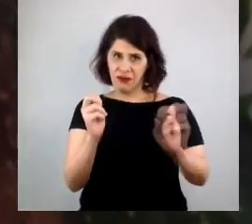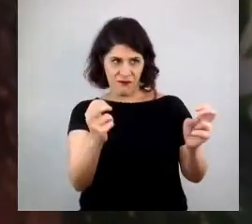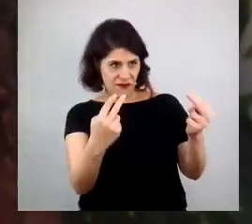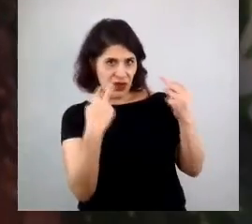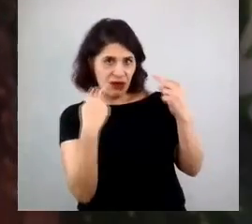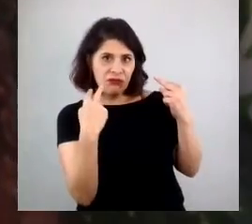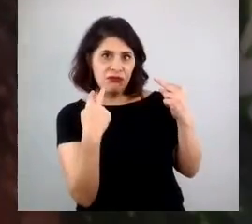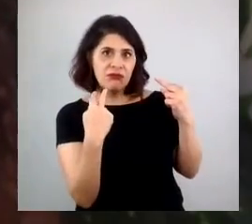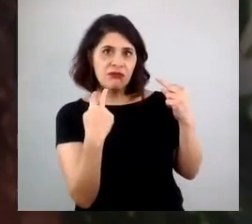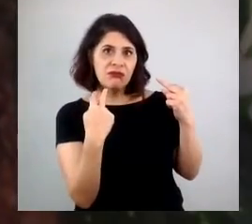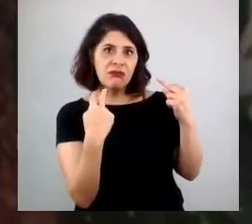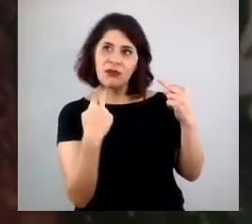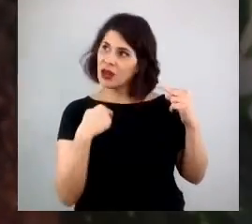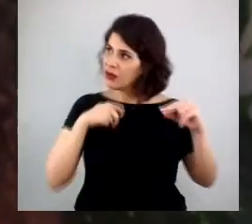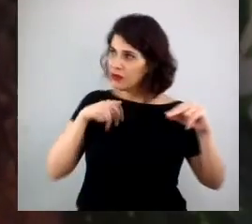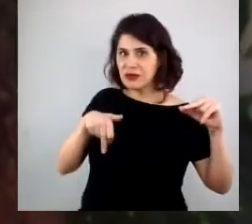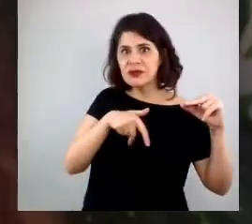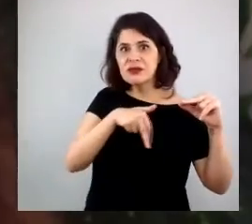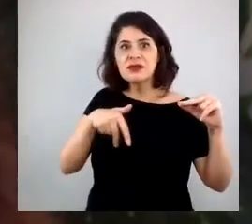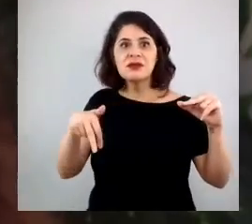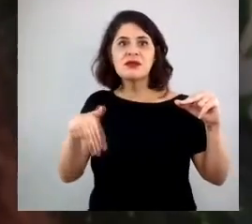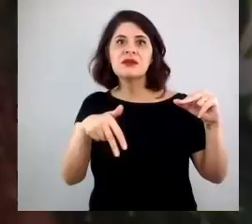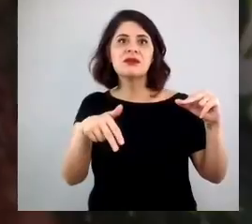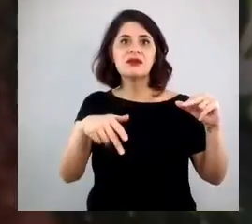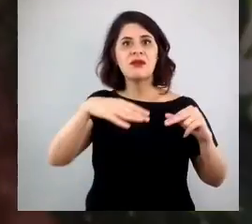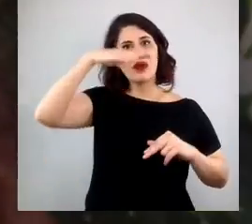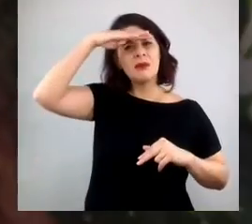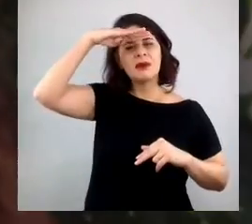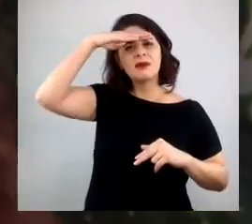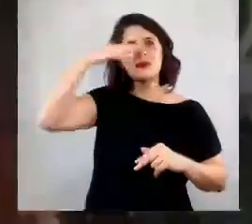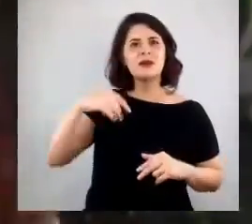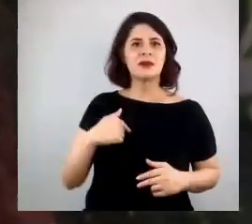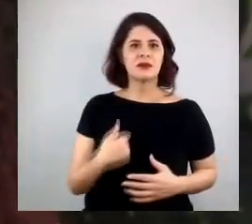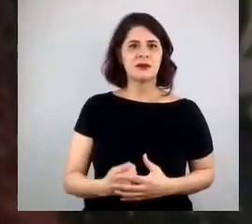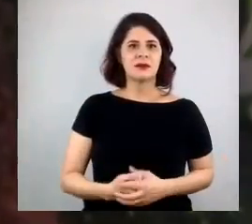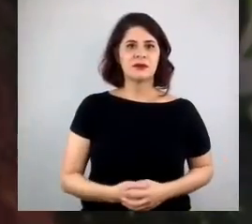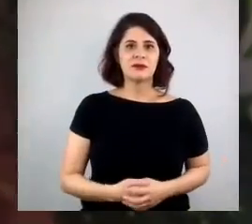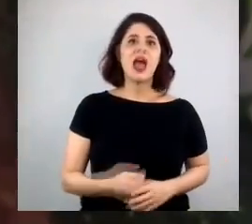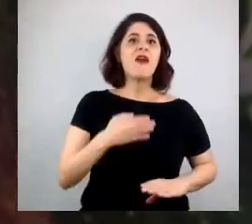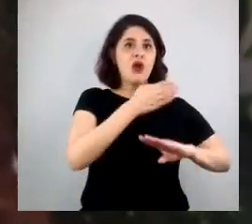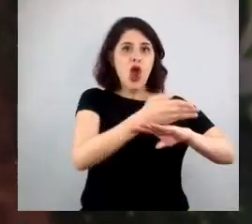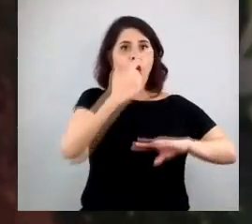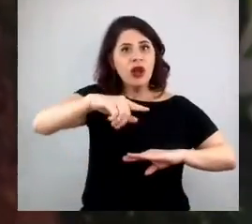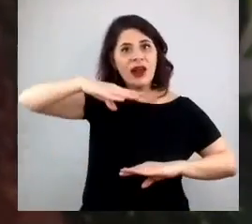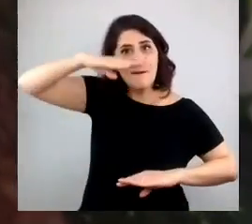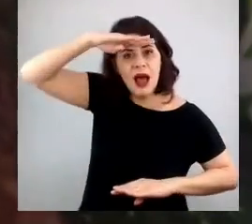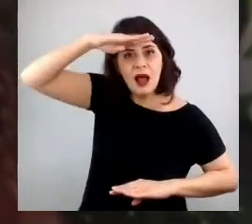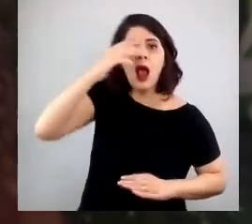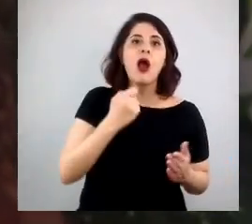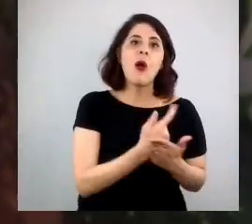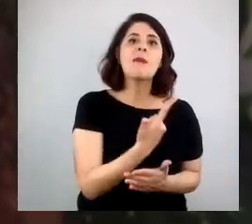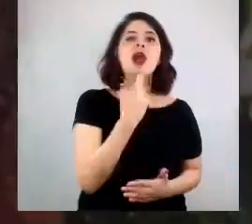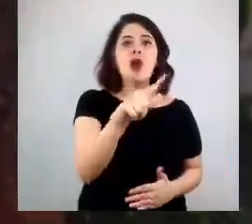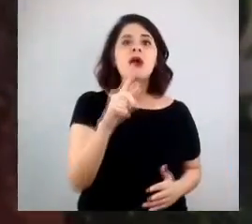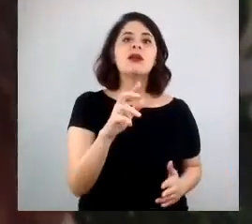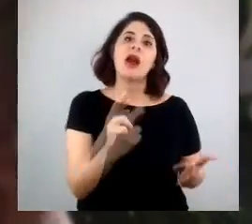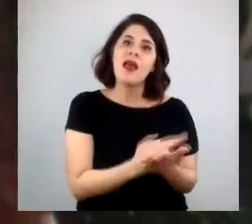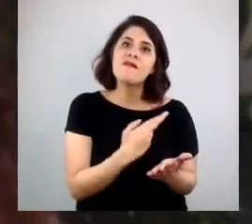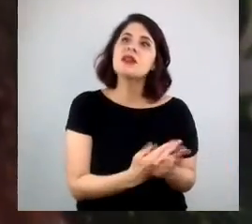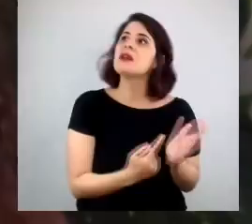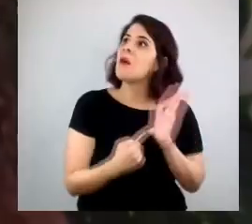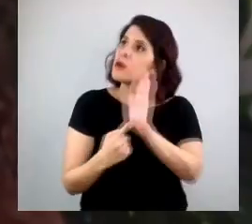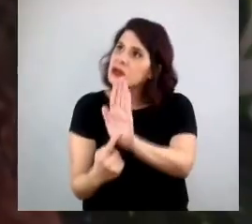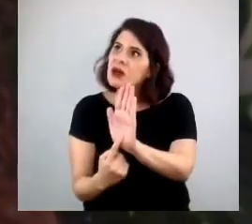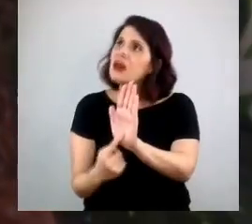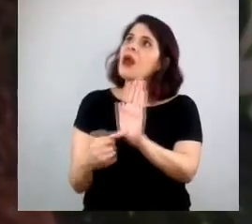Mostrei para o sapateiro, ele sorriu. Depois eu fui numa outra banca, comprei uma outra revista e mostrei para o José do Bar dos Esportes. Ele disse,